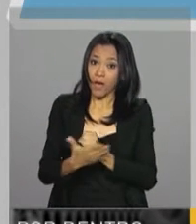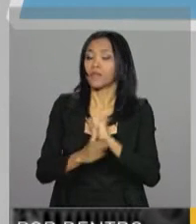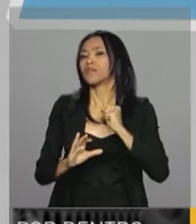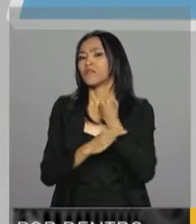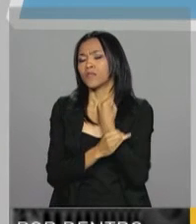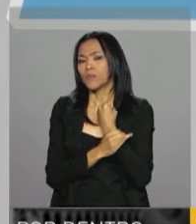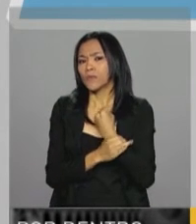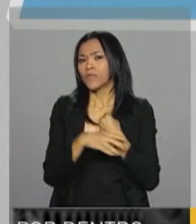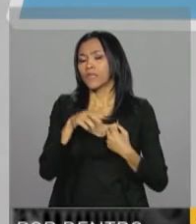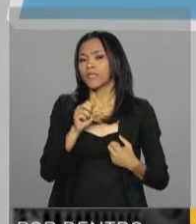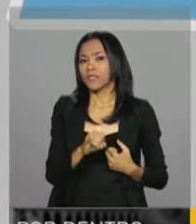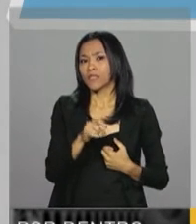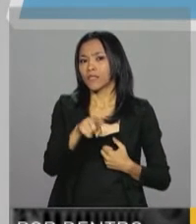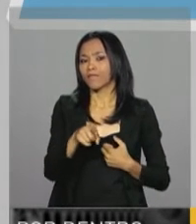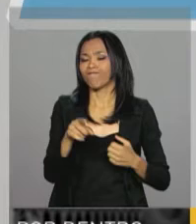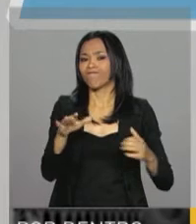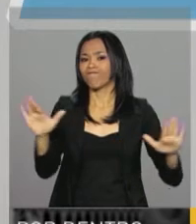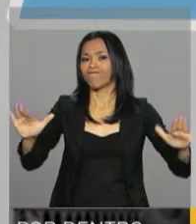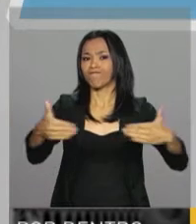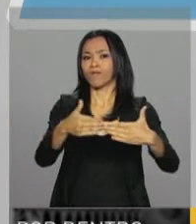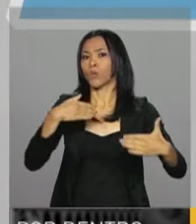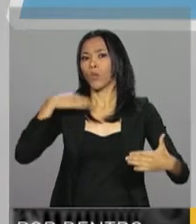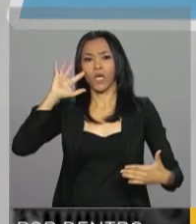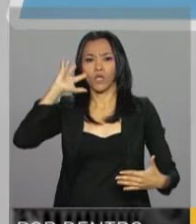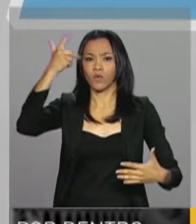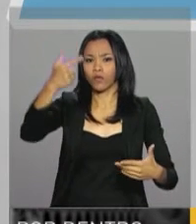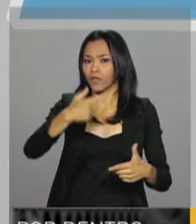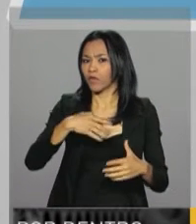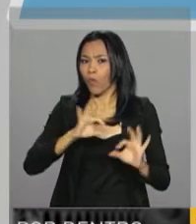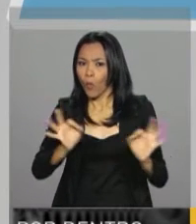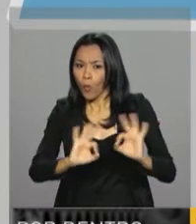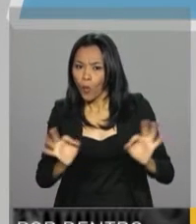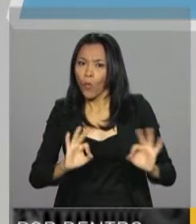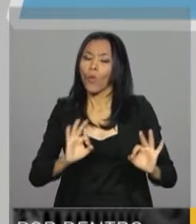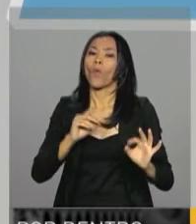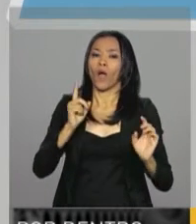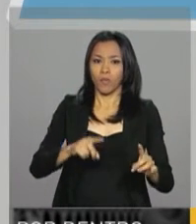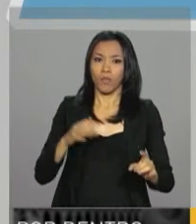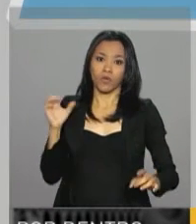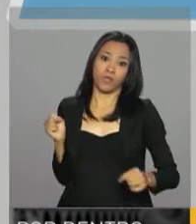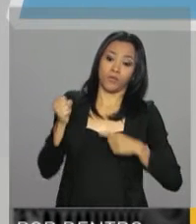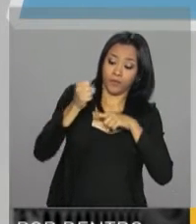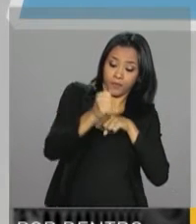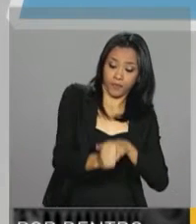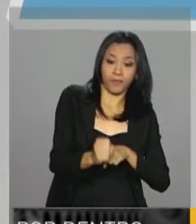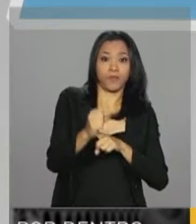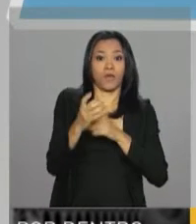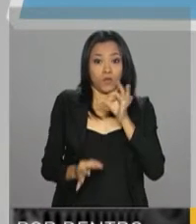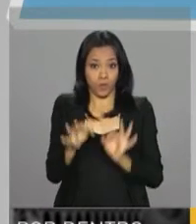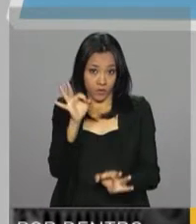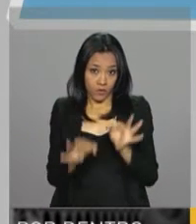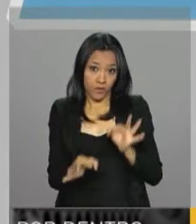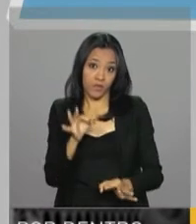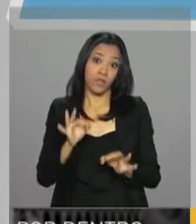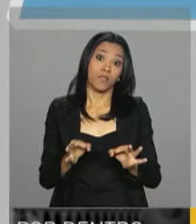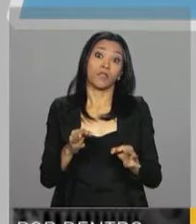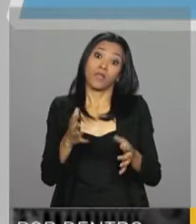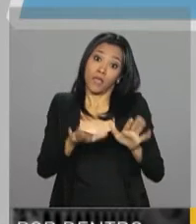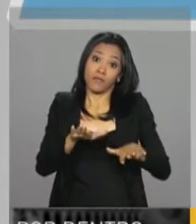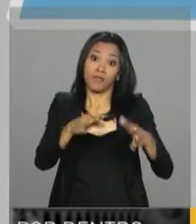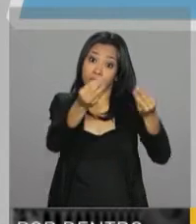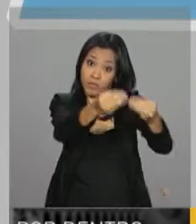acionada e não determina a sua fragilidade e com sonoridade e conseqüentemente em prejuízos aos setores patronais